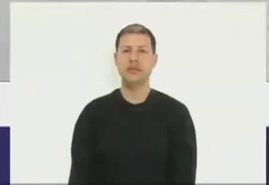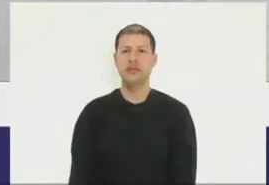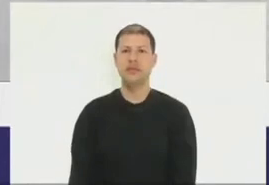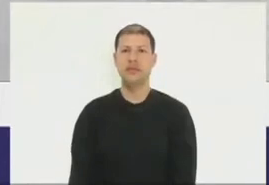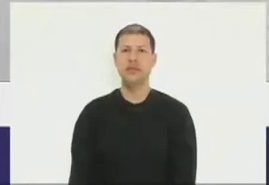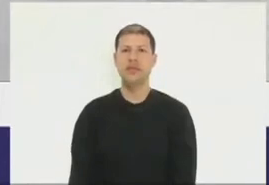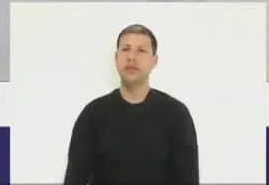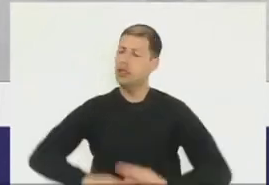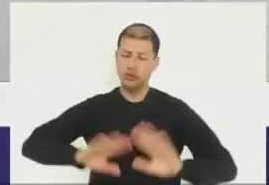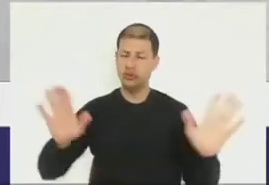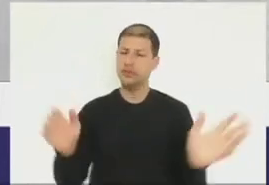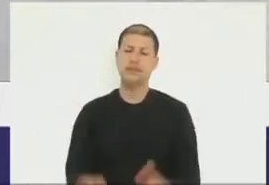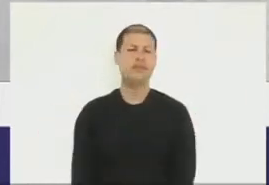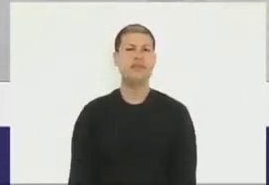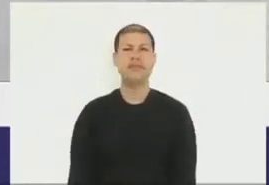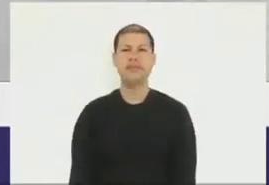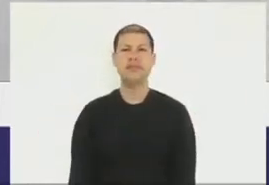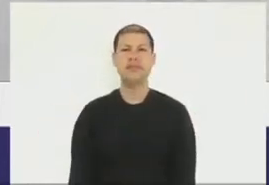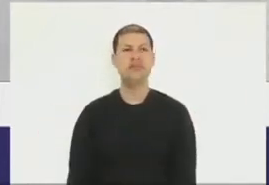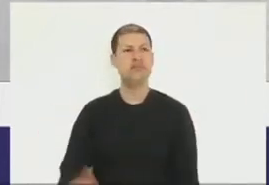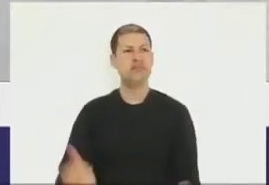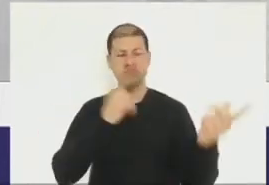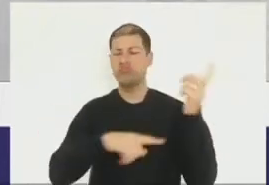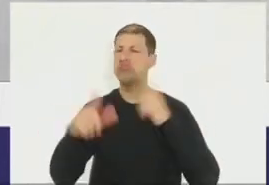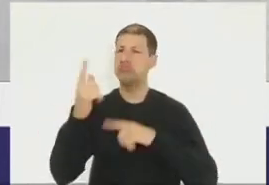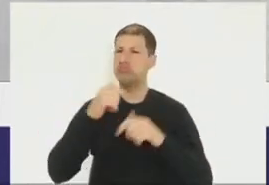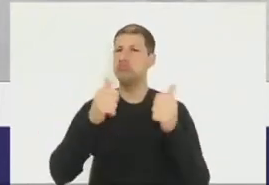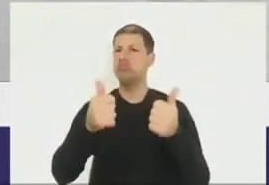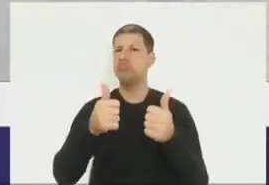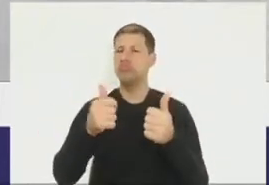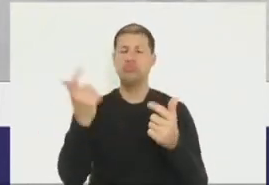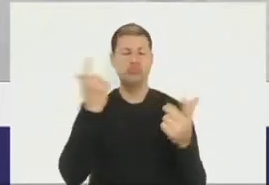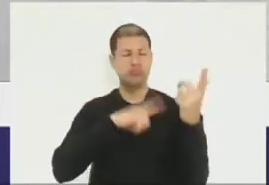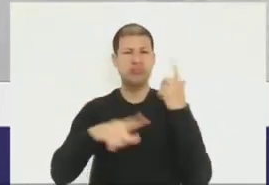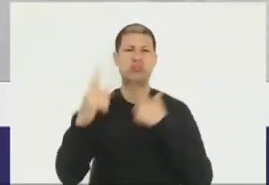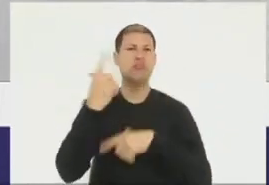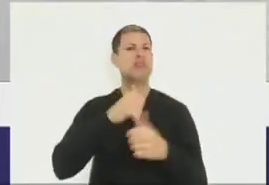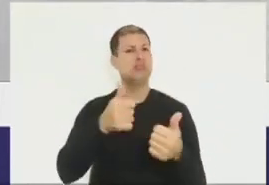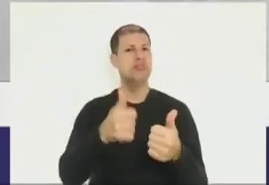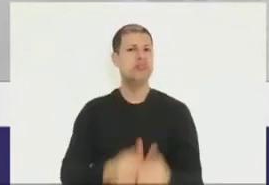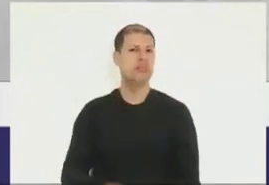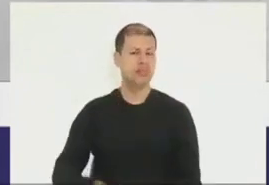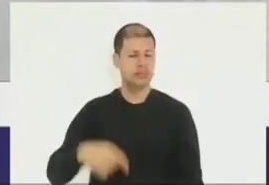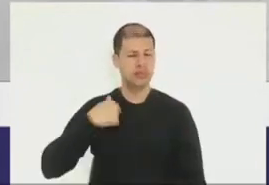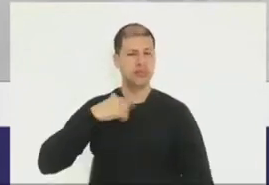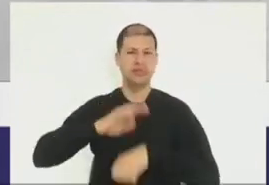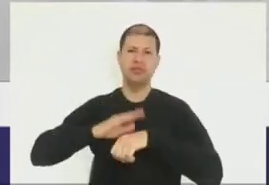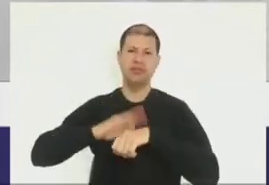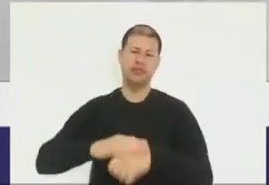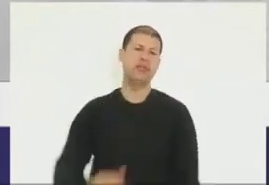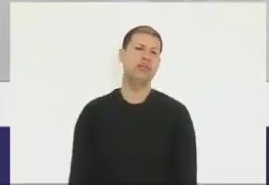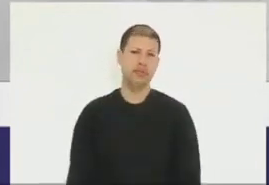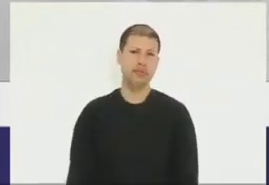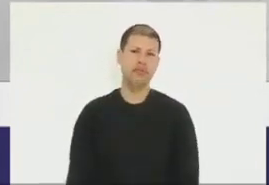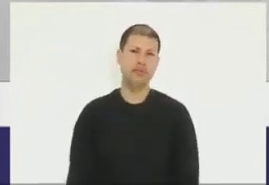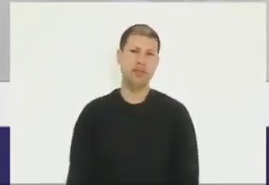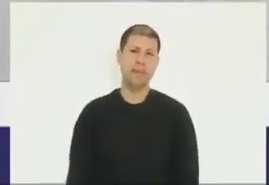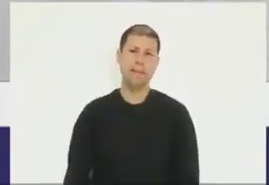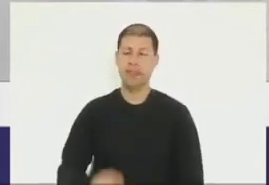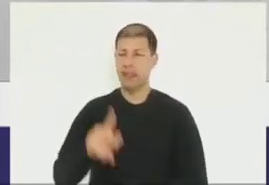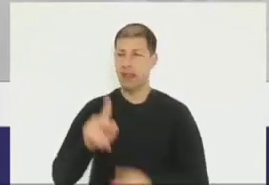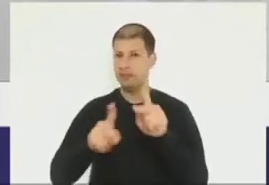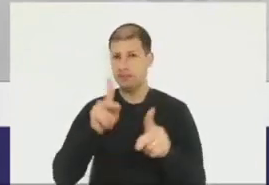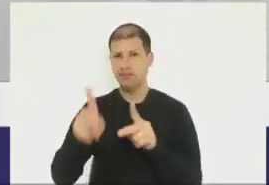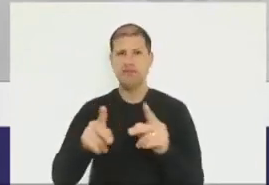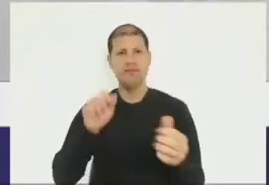Então é isso, são conquistas e conquistas desse vereador e a população